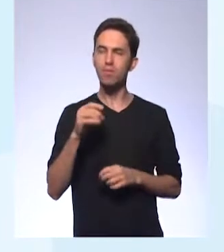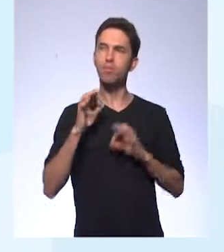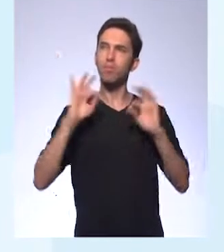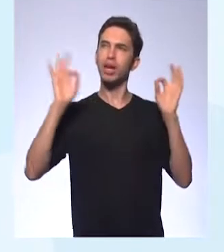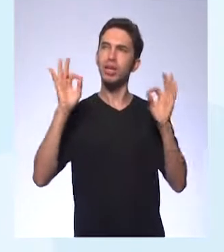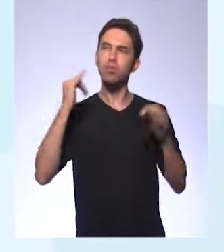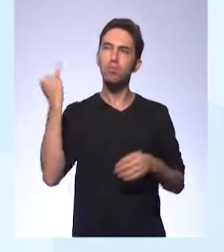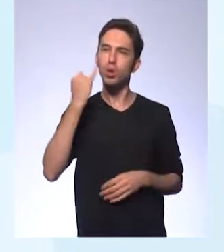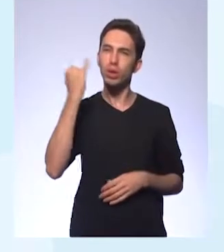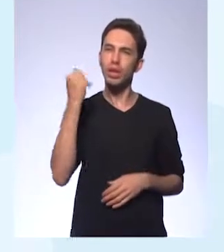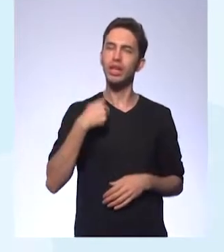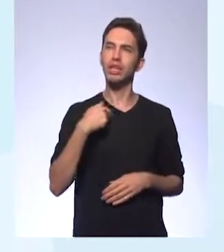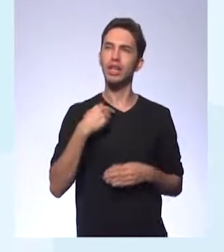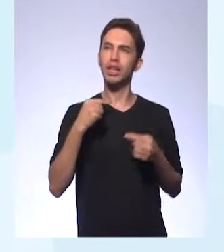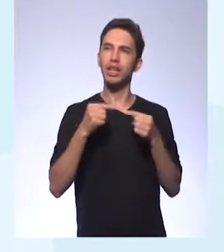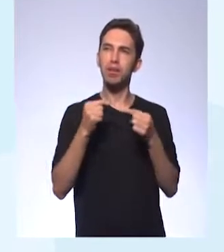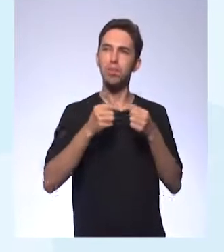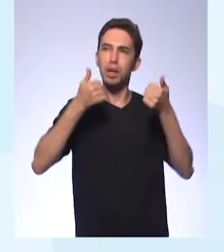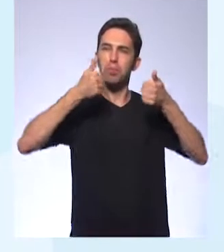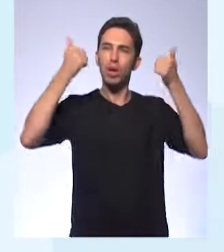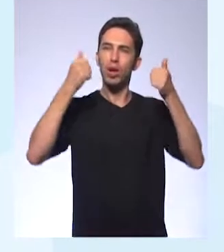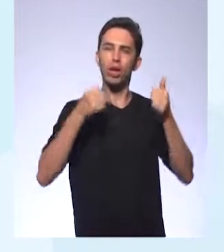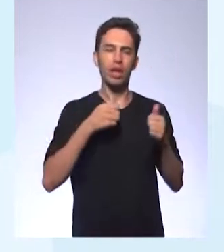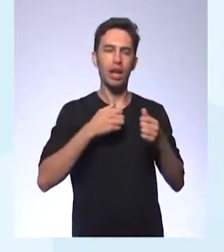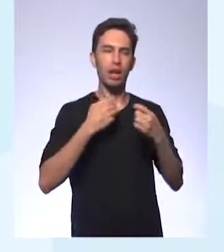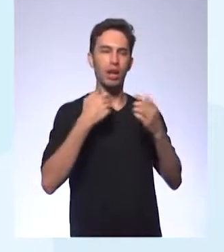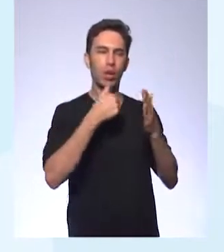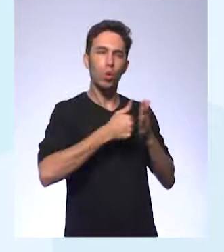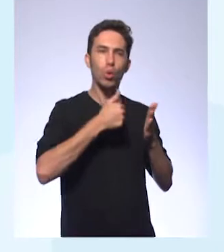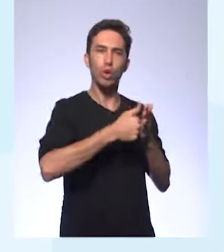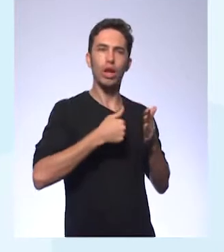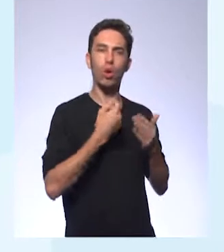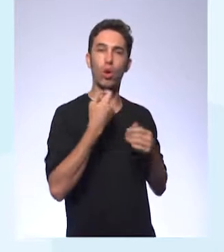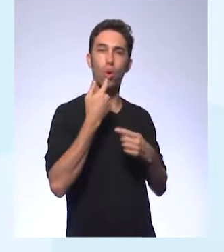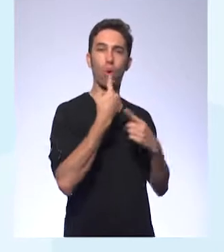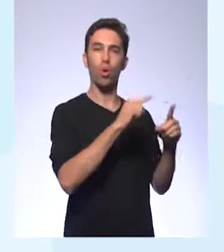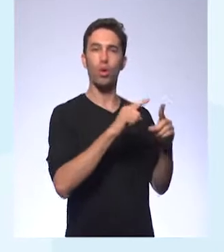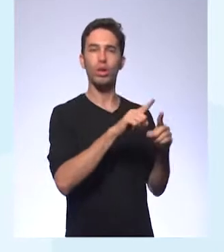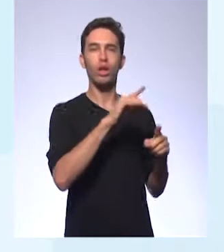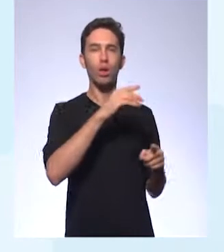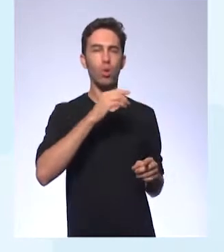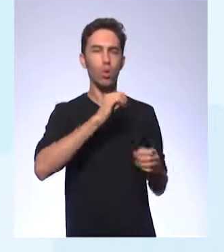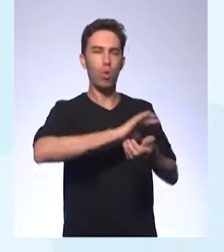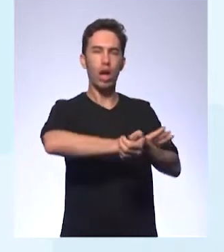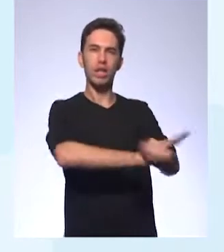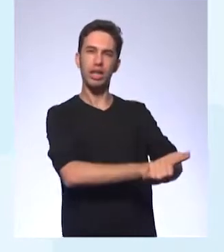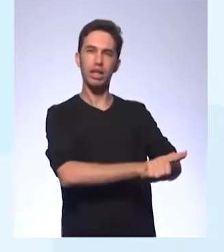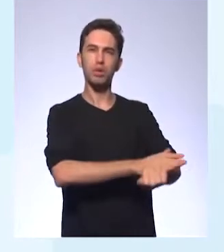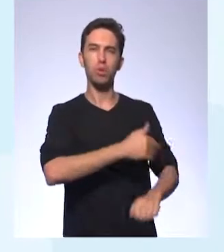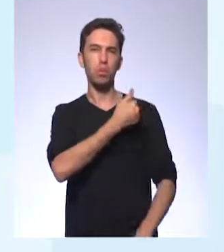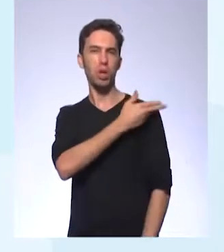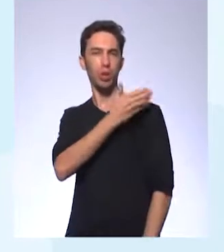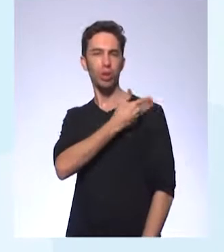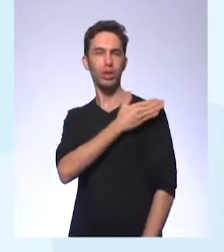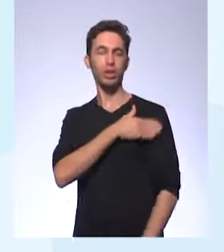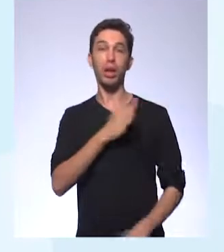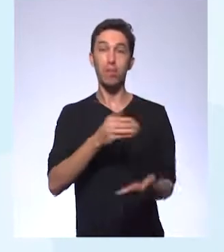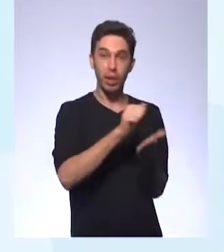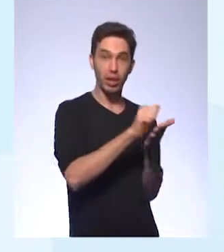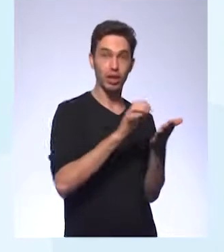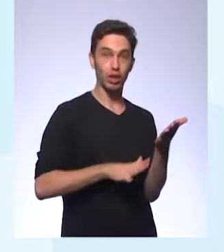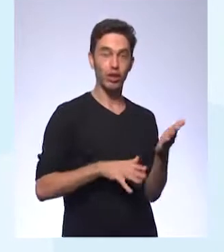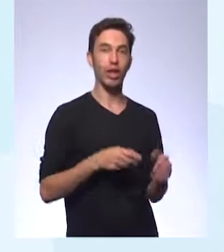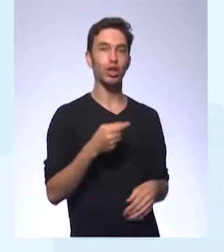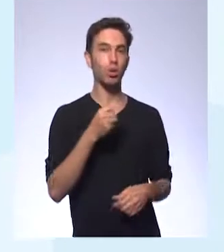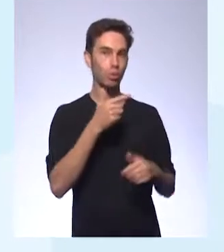adequado na luta contra a escravidão, o racismo e o preconceito. Para essa atividade, o professor vai